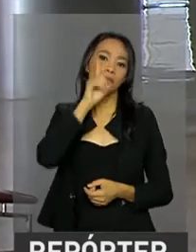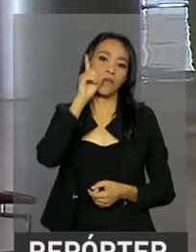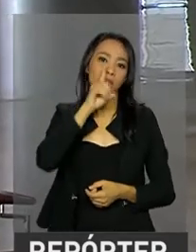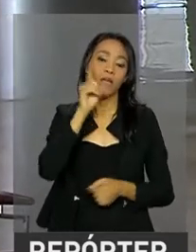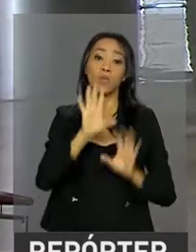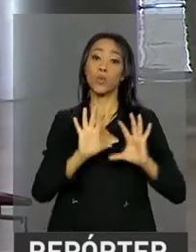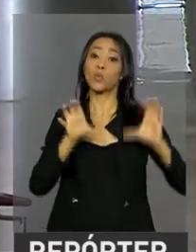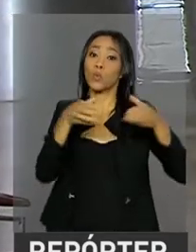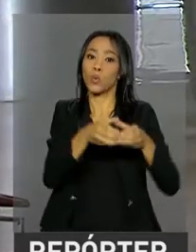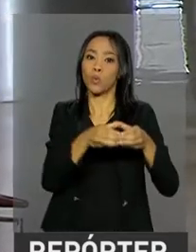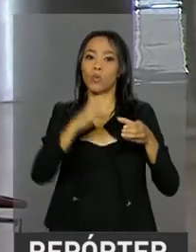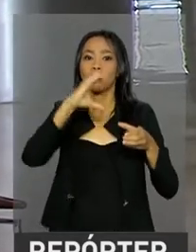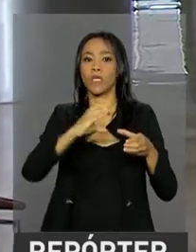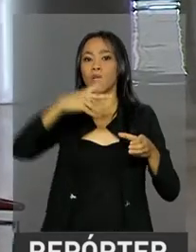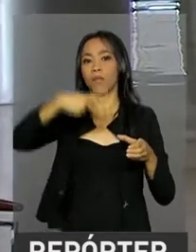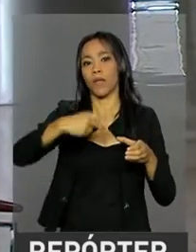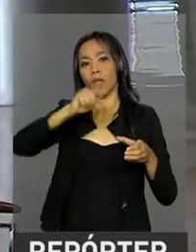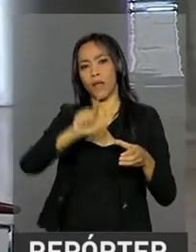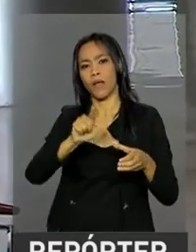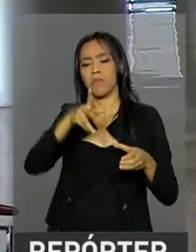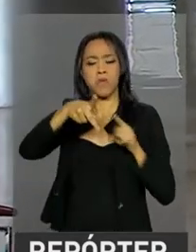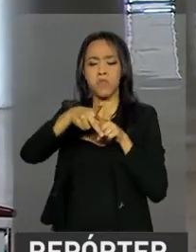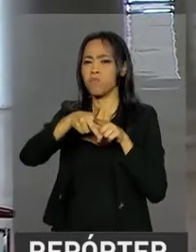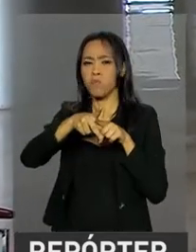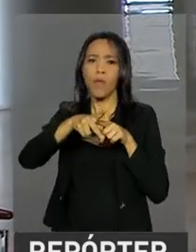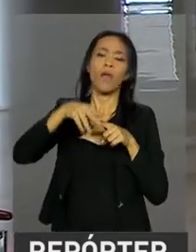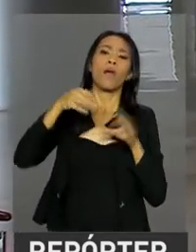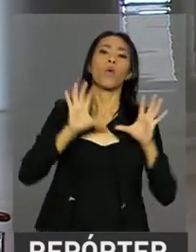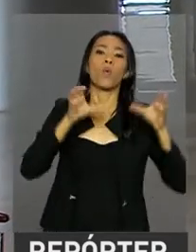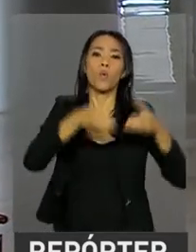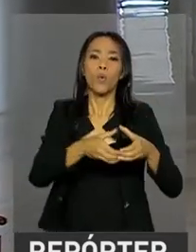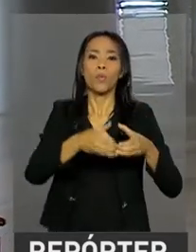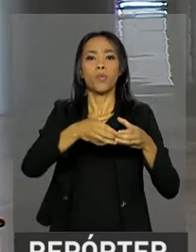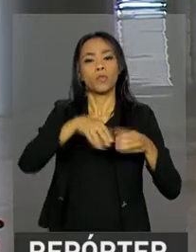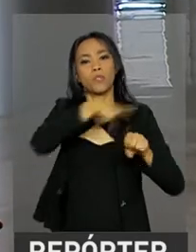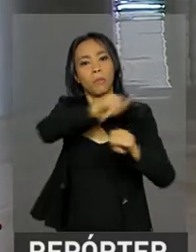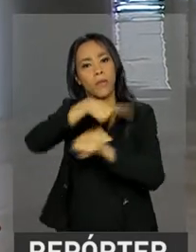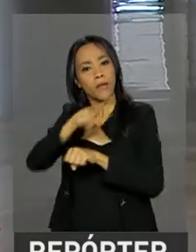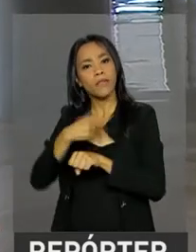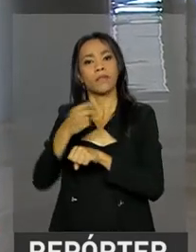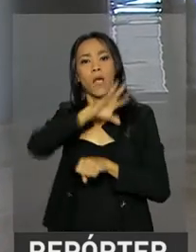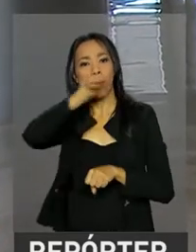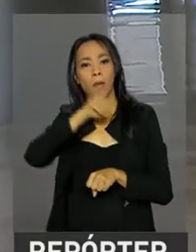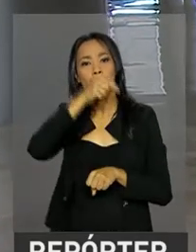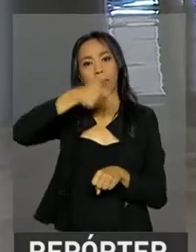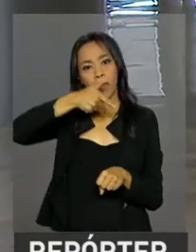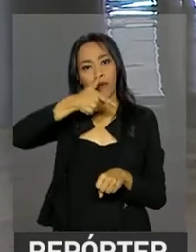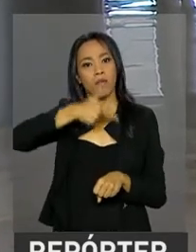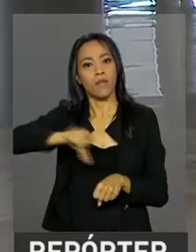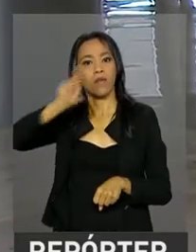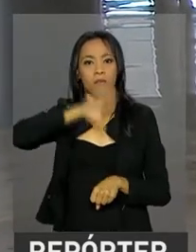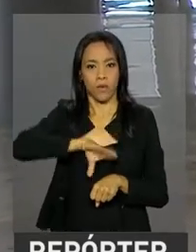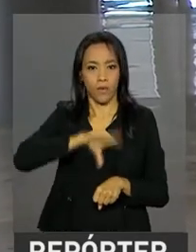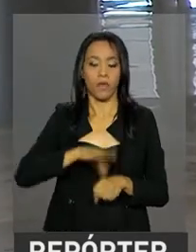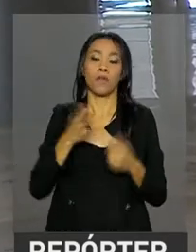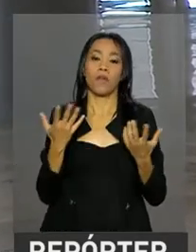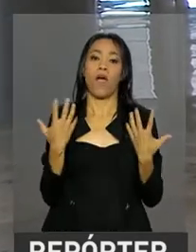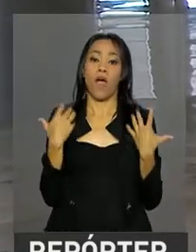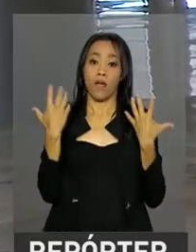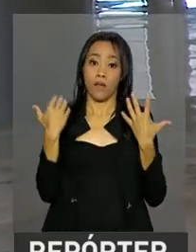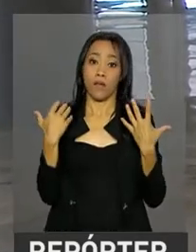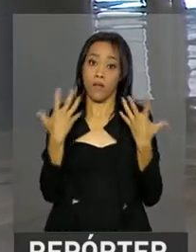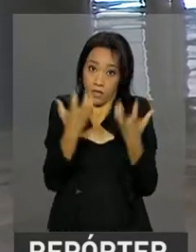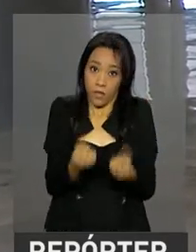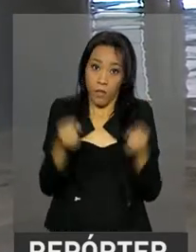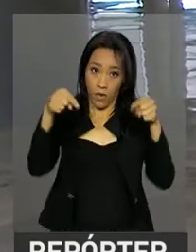da CPLP, que é a Comunidade de Países de Língua Portuguesa. O presidente recebeu então essas parlamentares aqui no Palácio do